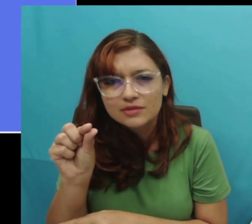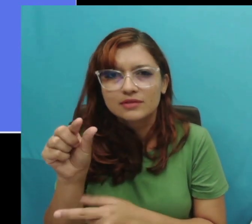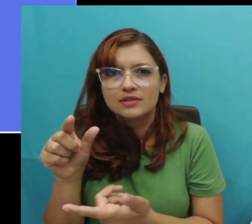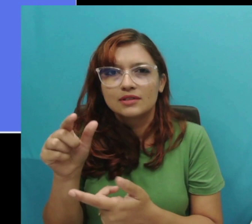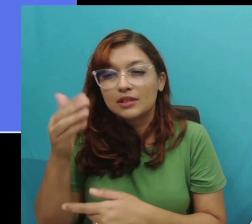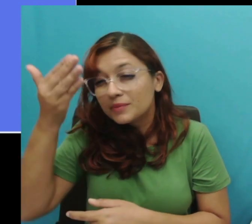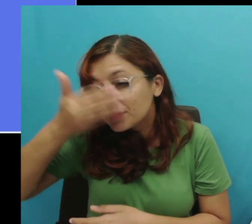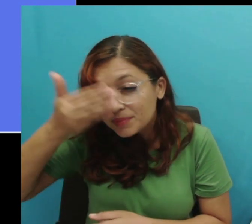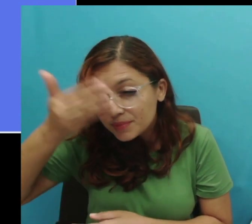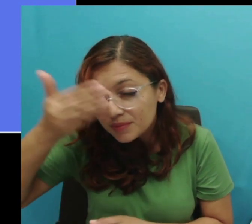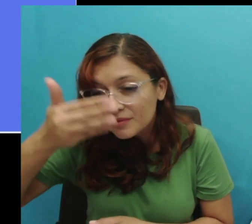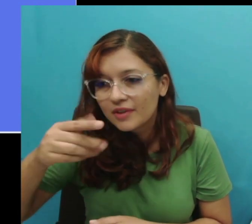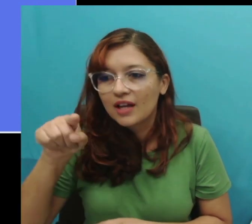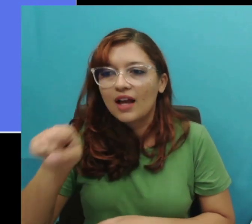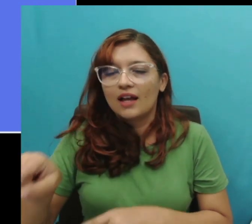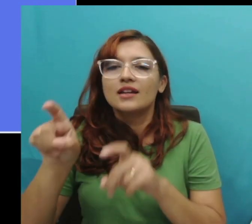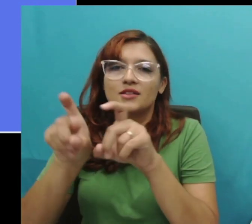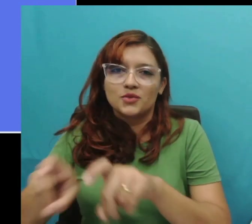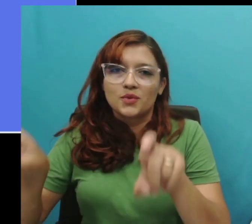de simuladores